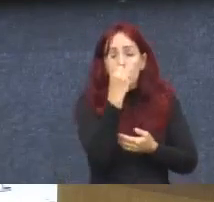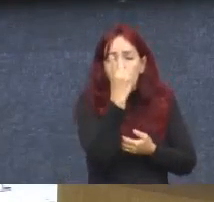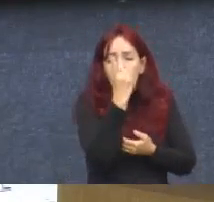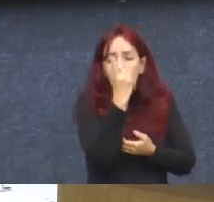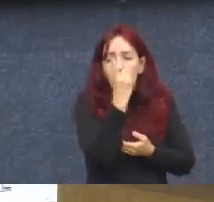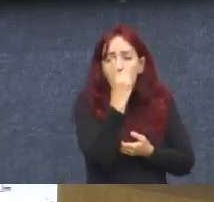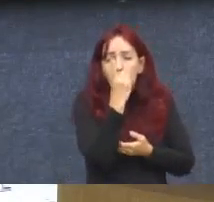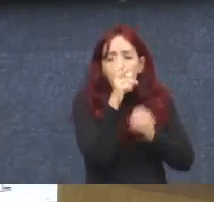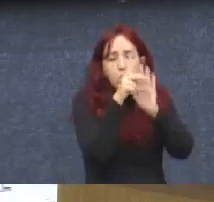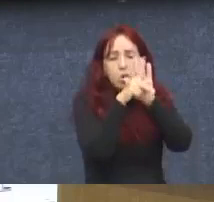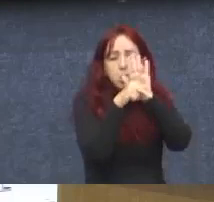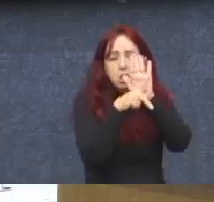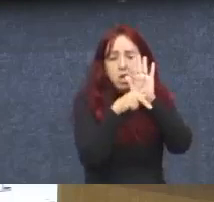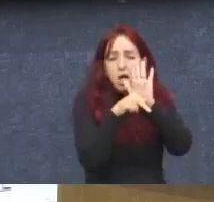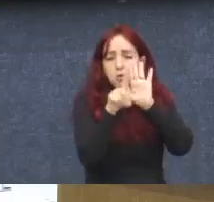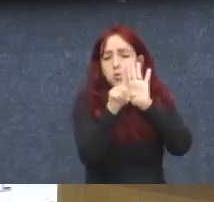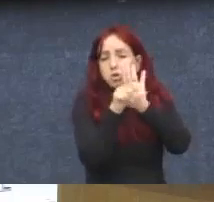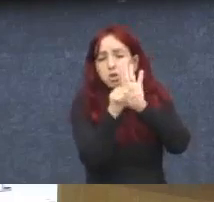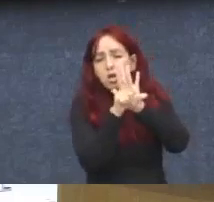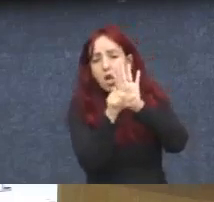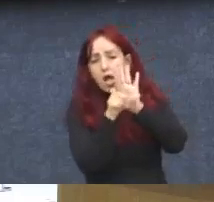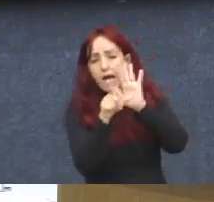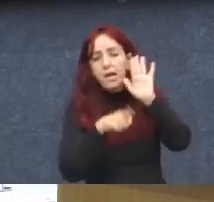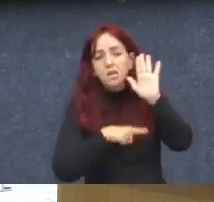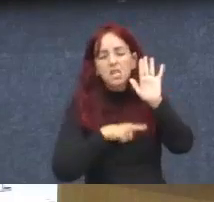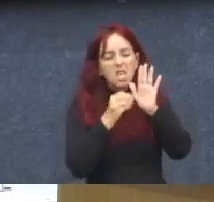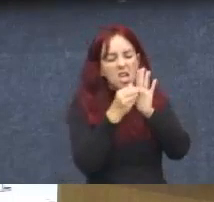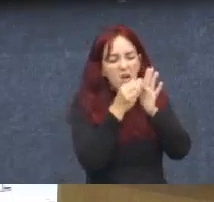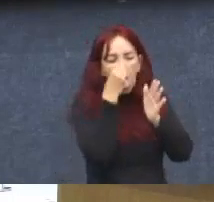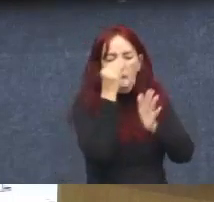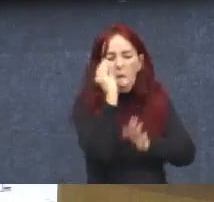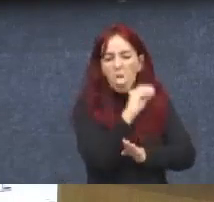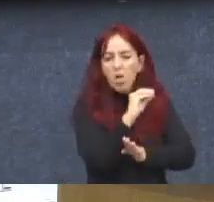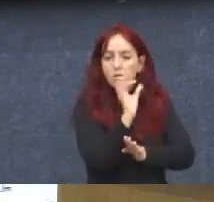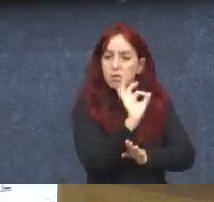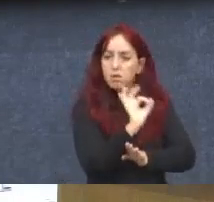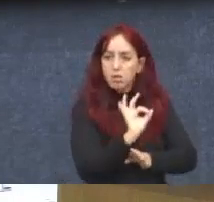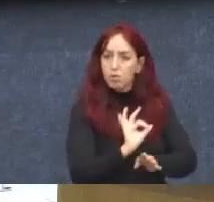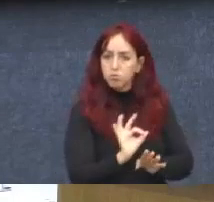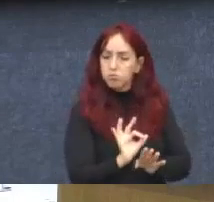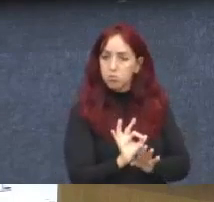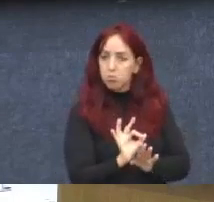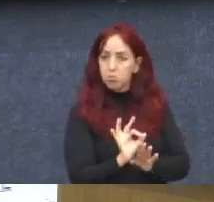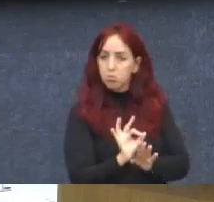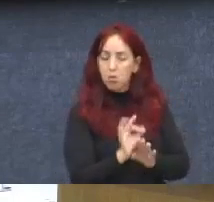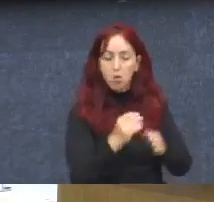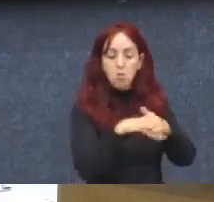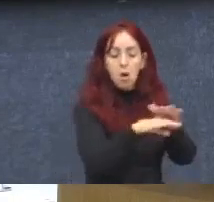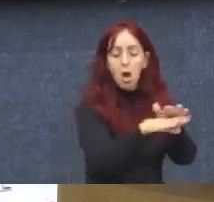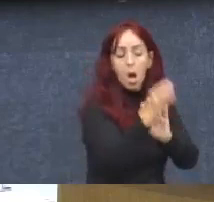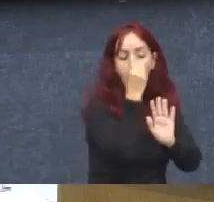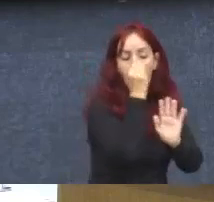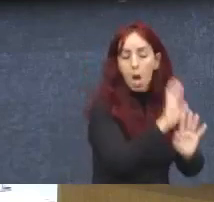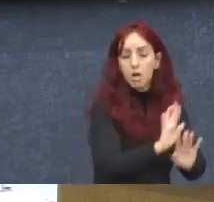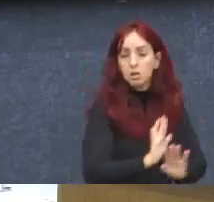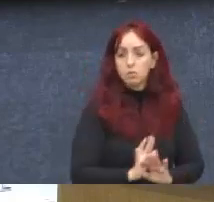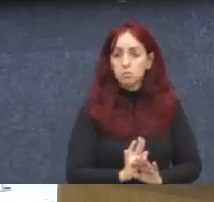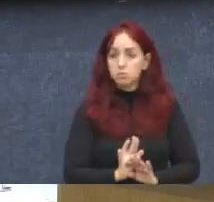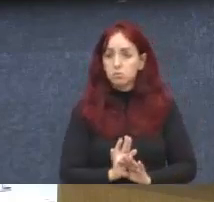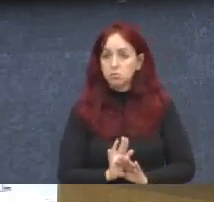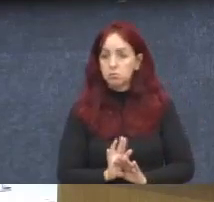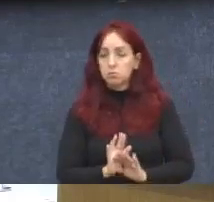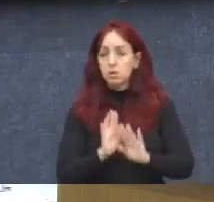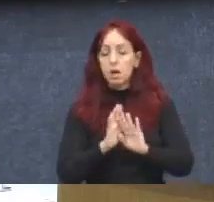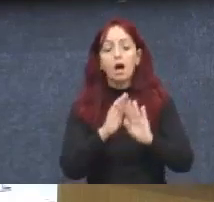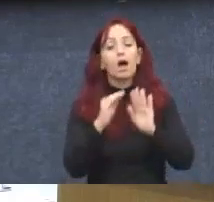nenhum projeto de lei que seja, que tenha sido deixado de lado num enorme estoque que precisa de vazão. A